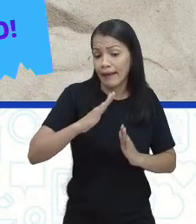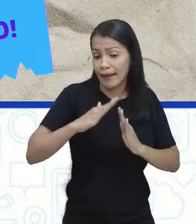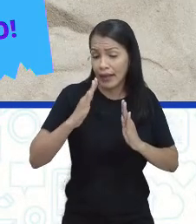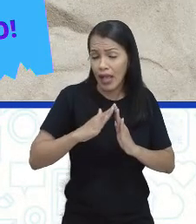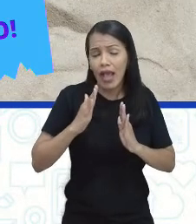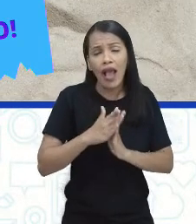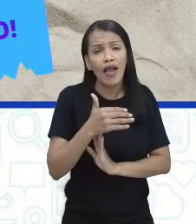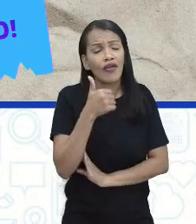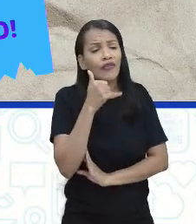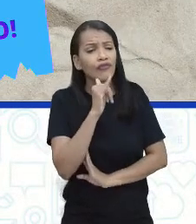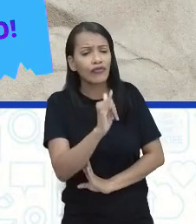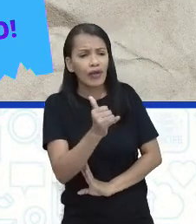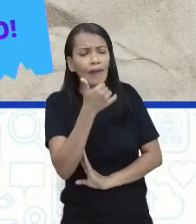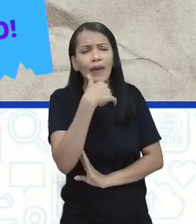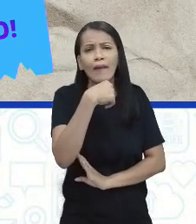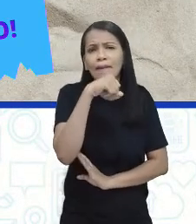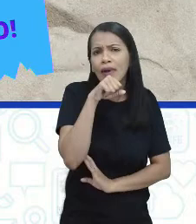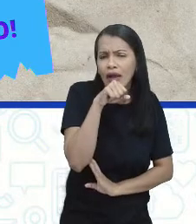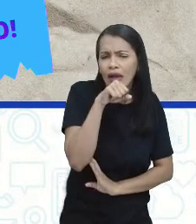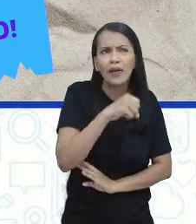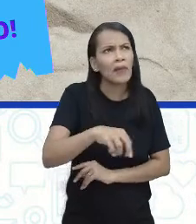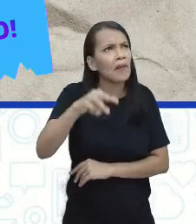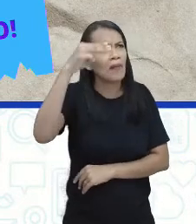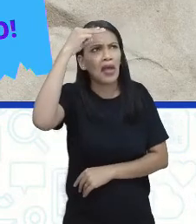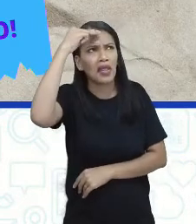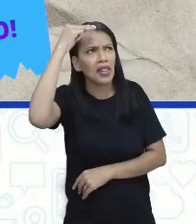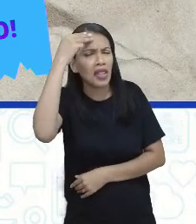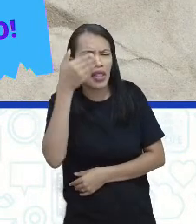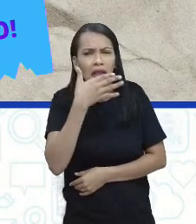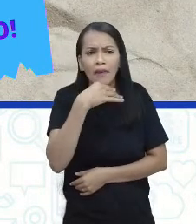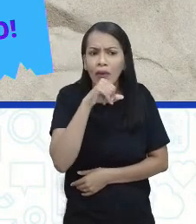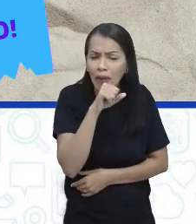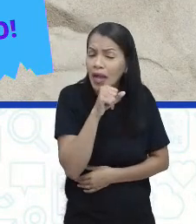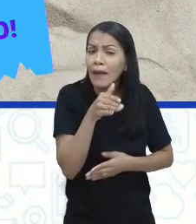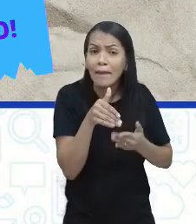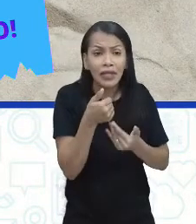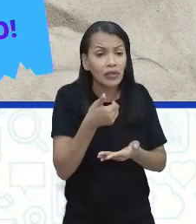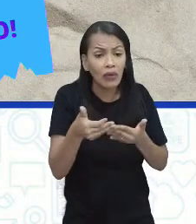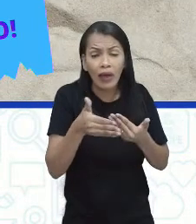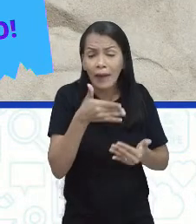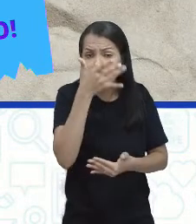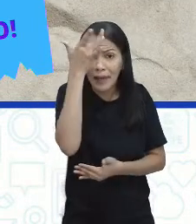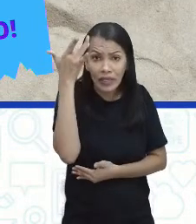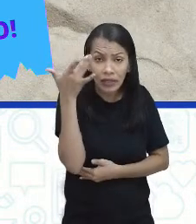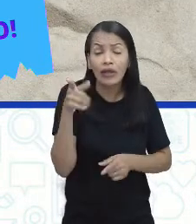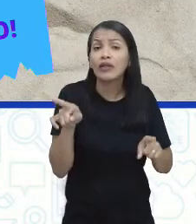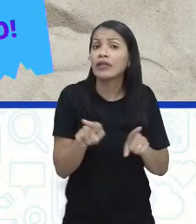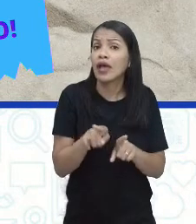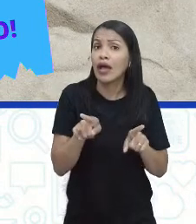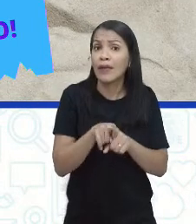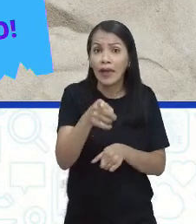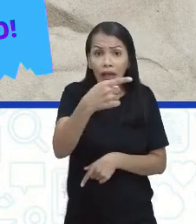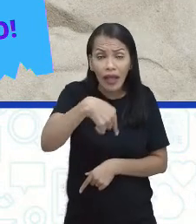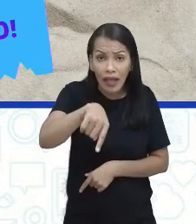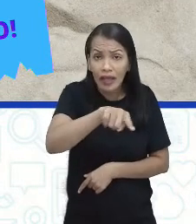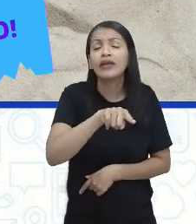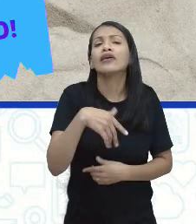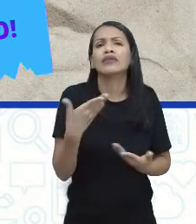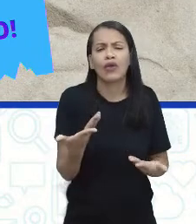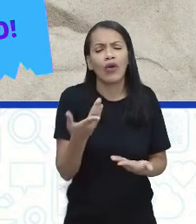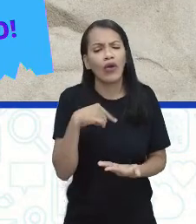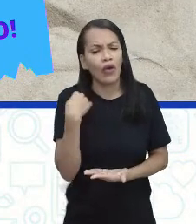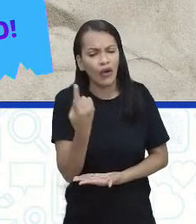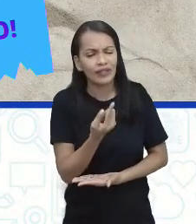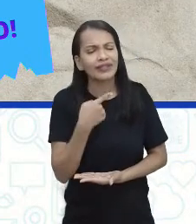madrinha, pedindo ajuda, dizendo que não está gostando, né? E também quero dizer a vocês que contem conosco, contem com a escola de